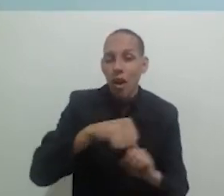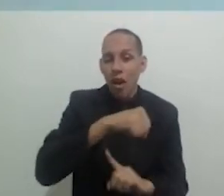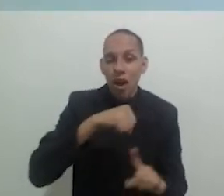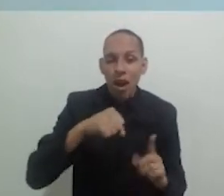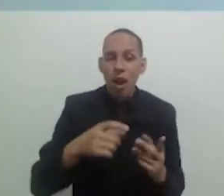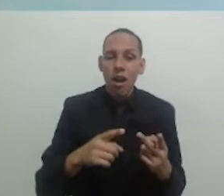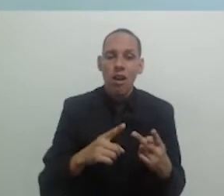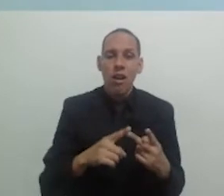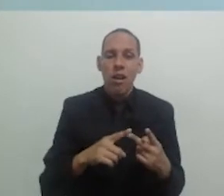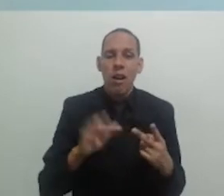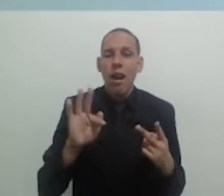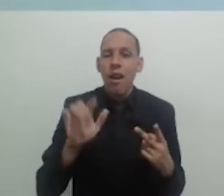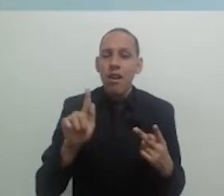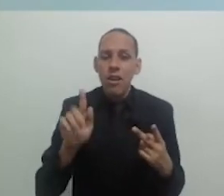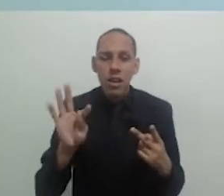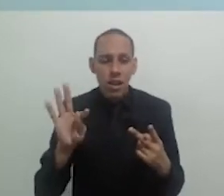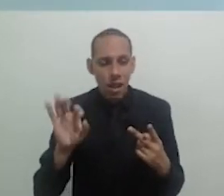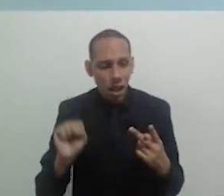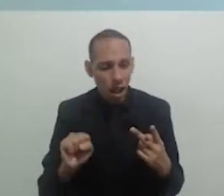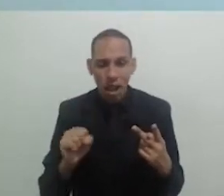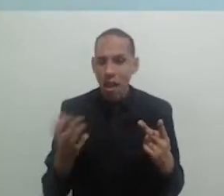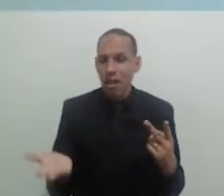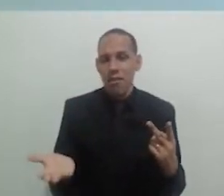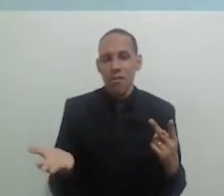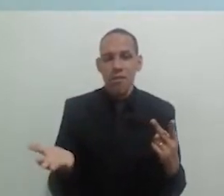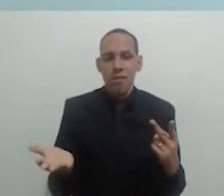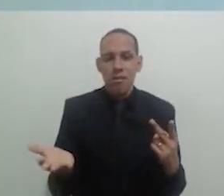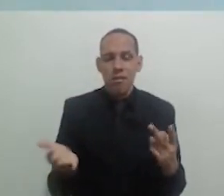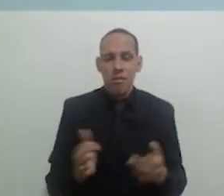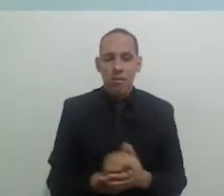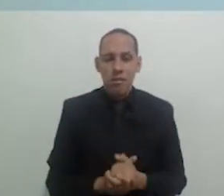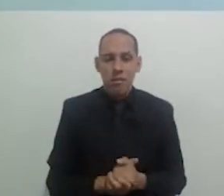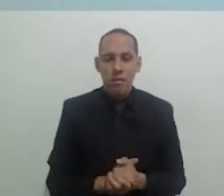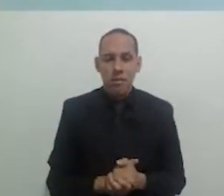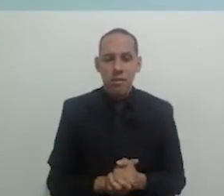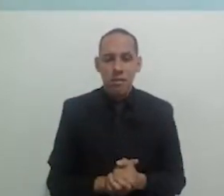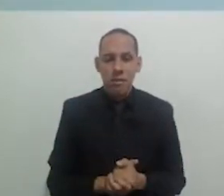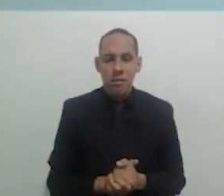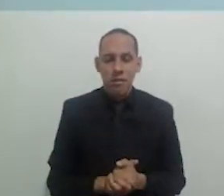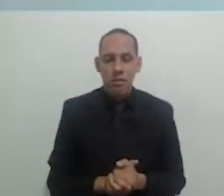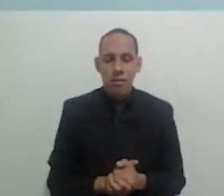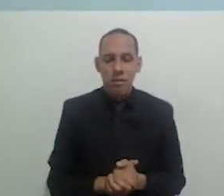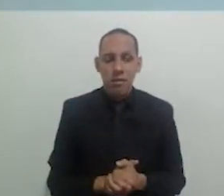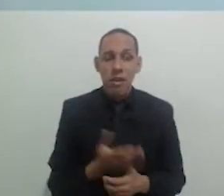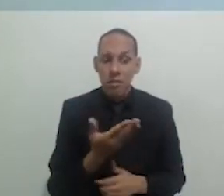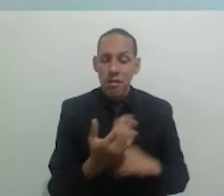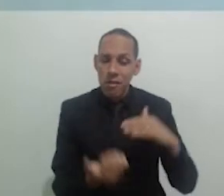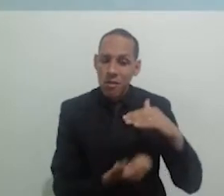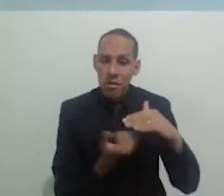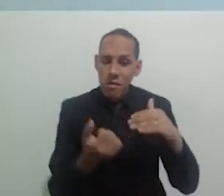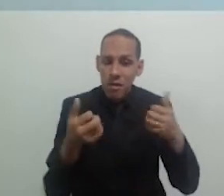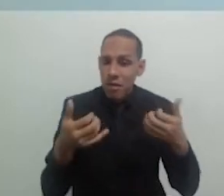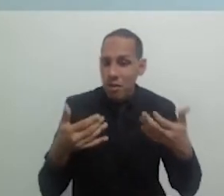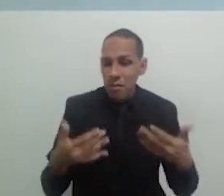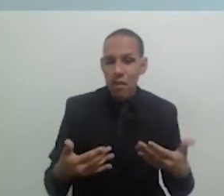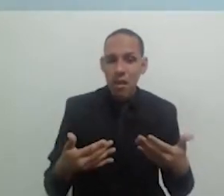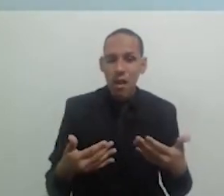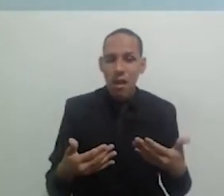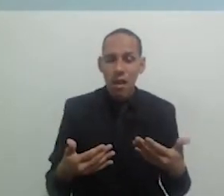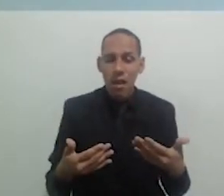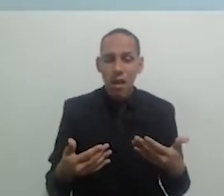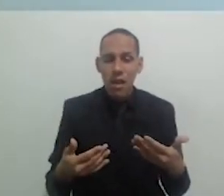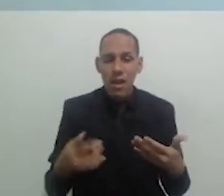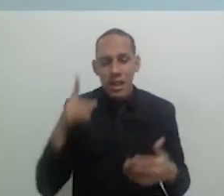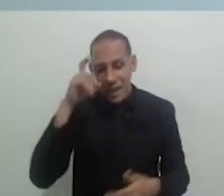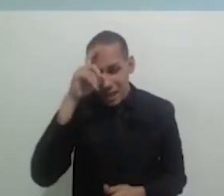FGTS, que não estão adquiridas e que diz a impetrante em razão da dificuldade financeira.